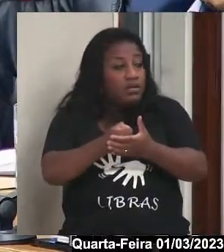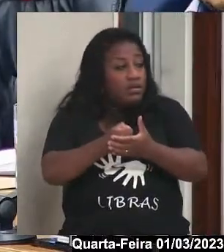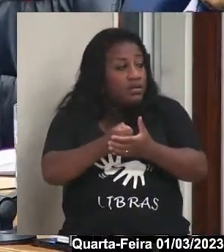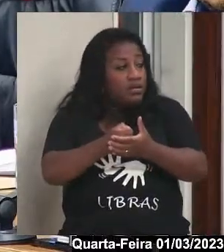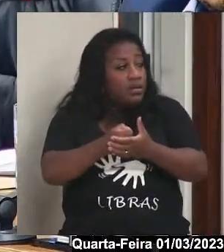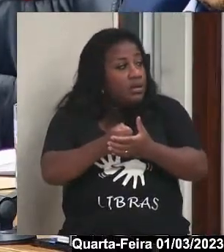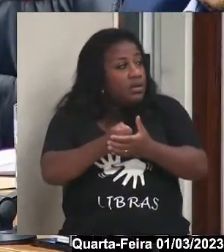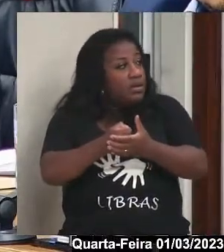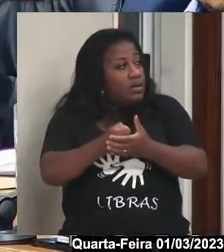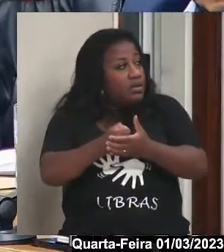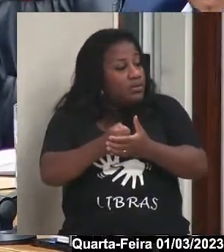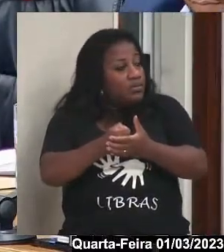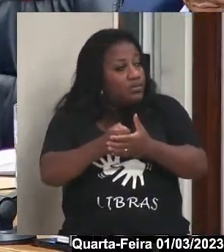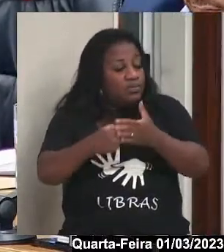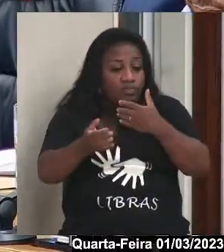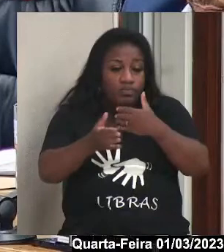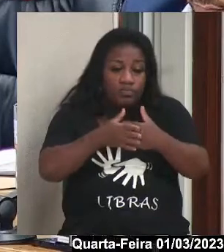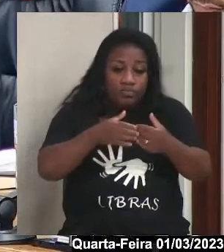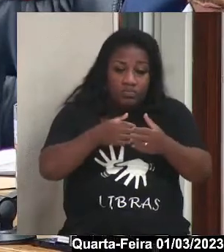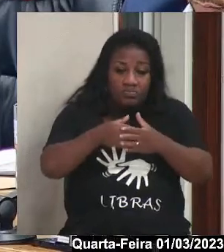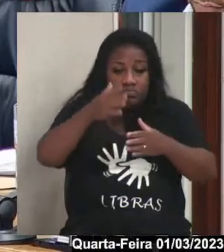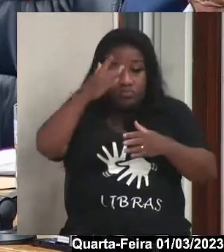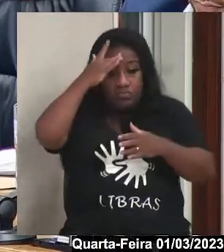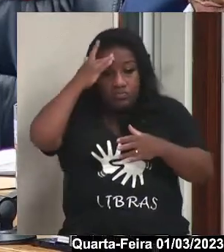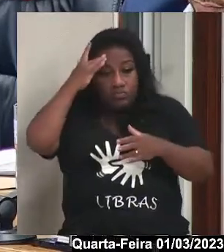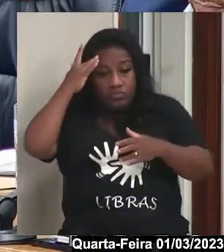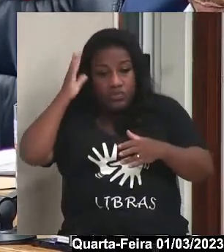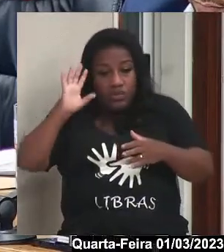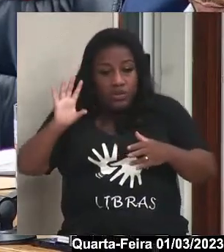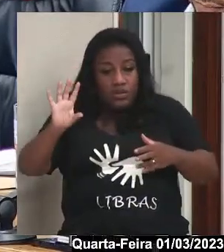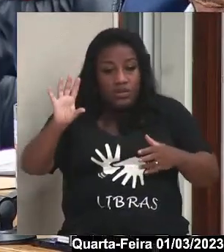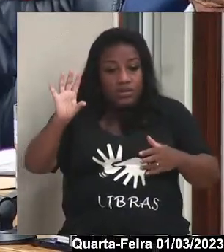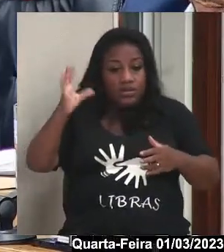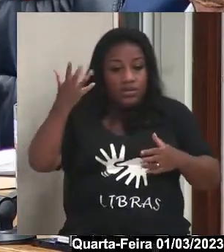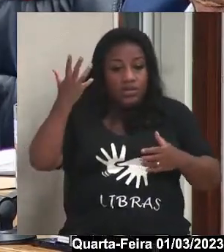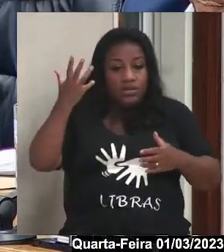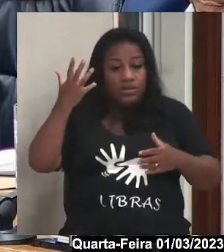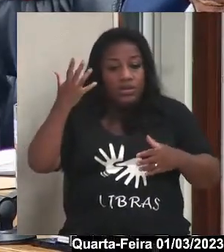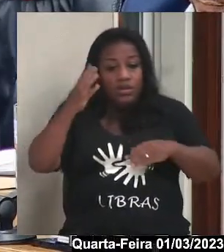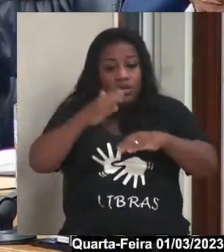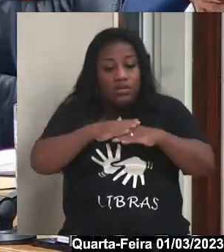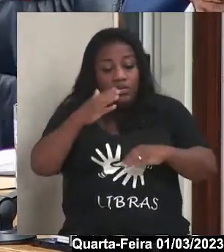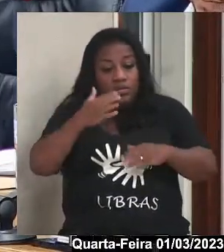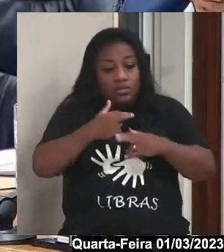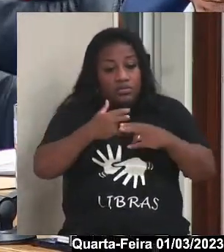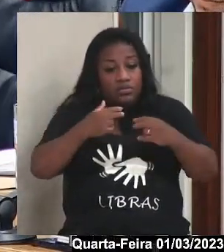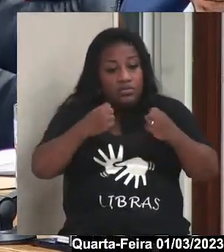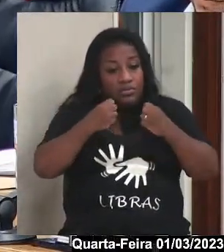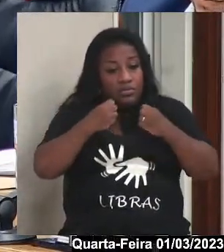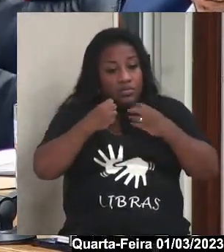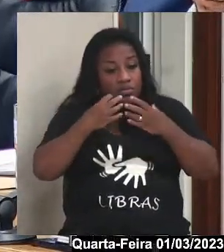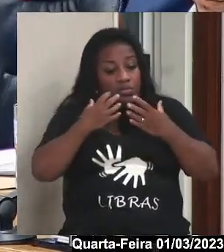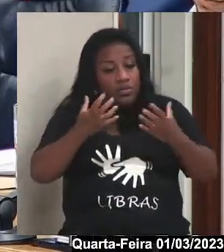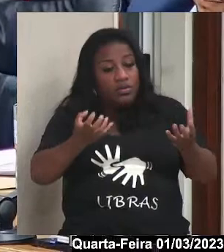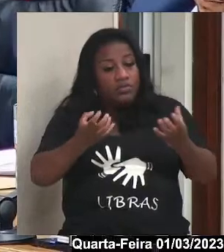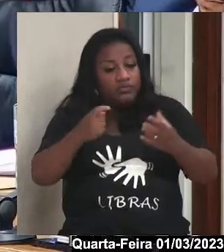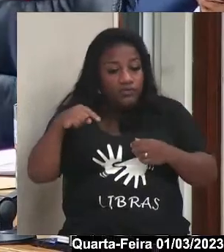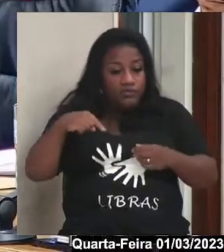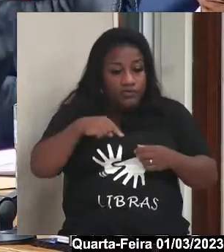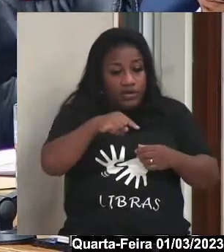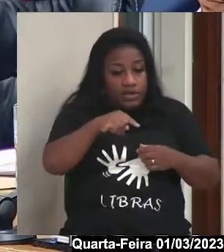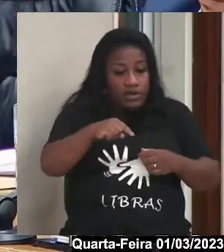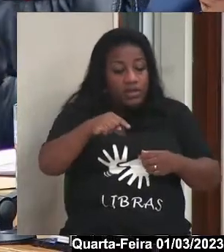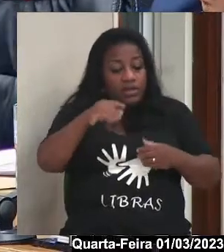todo, de quem quer que seja, para que resolva aquilo que não tiver bom. Mas as coisas que estiverem bom, também vou vir aqui à frente e